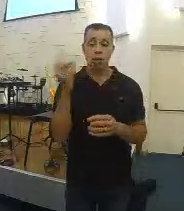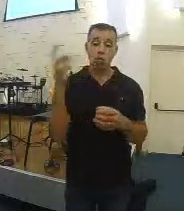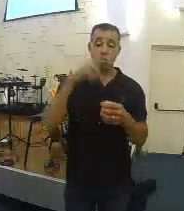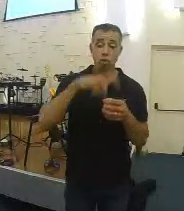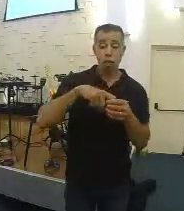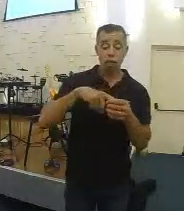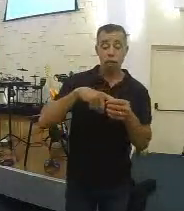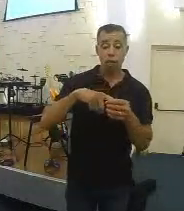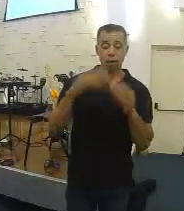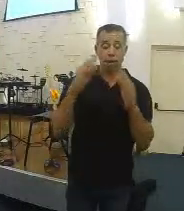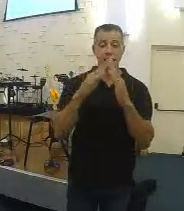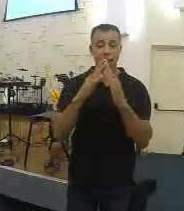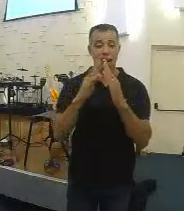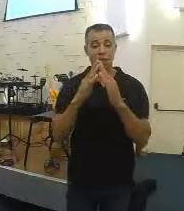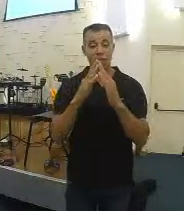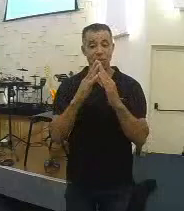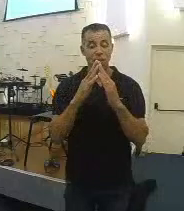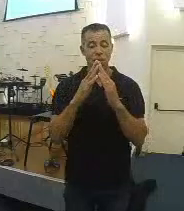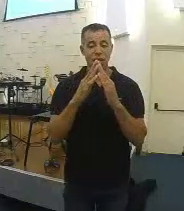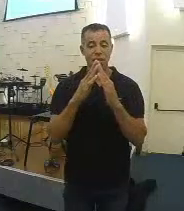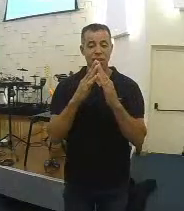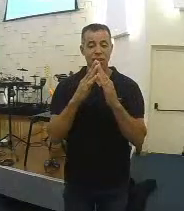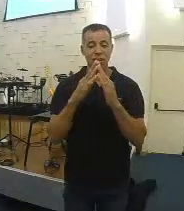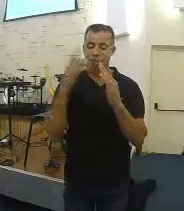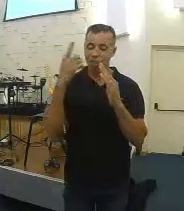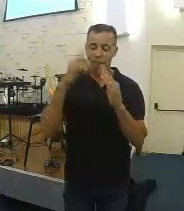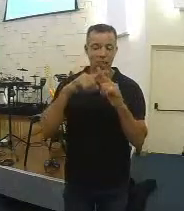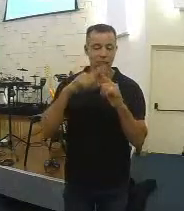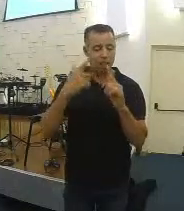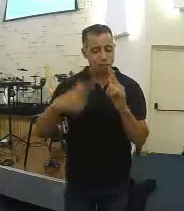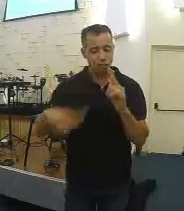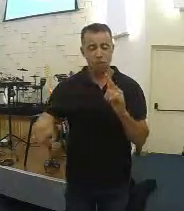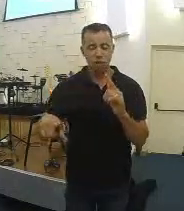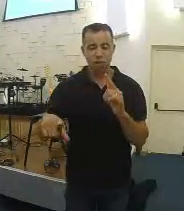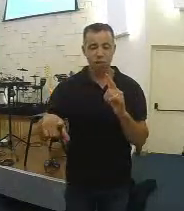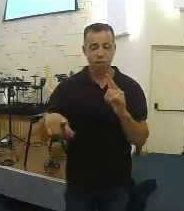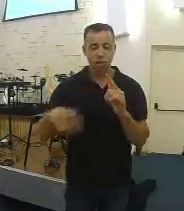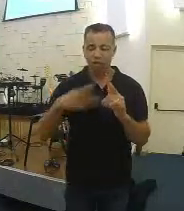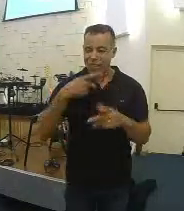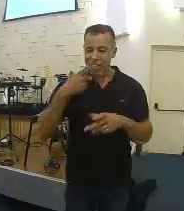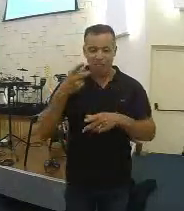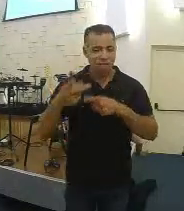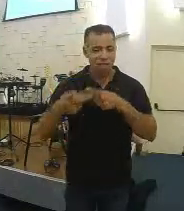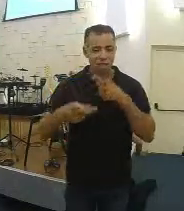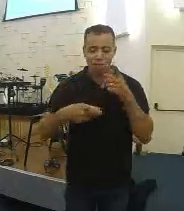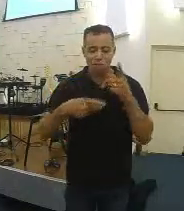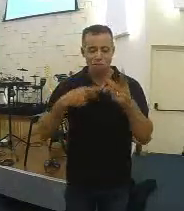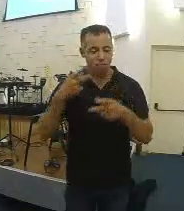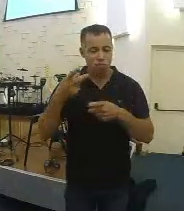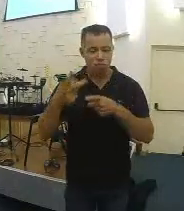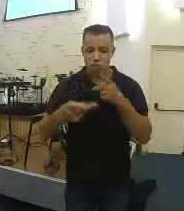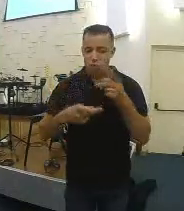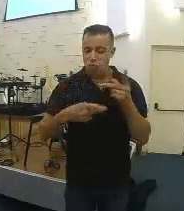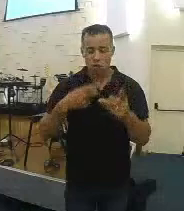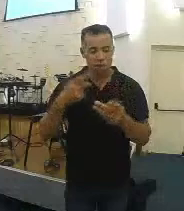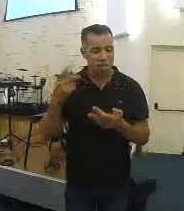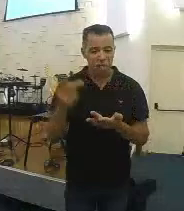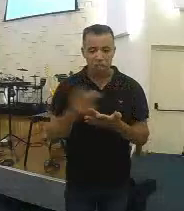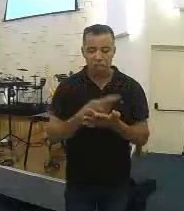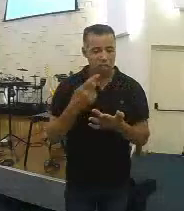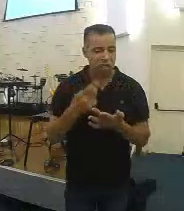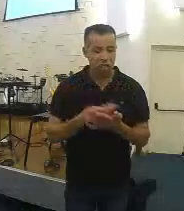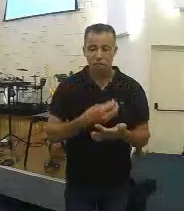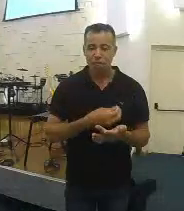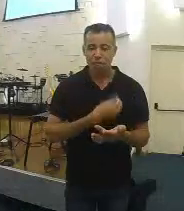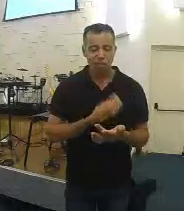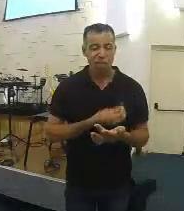estou na igreja de novo. E ele passou a me dizer das coisas que aconteceram na vida dele. Eu vibrei com ele por voltar